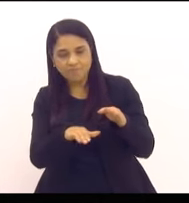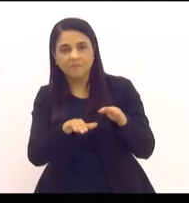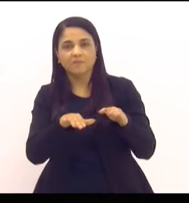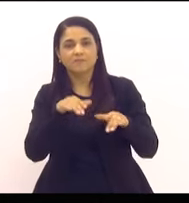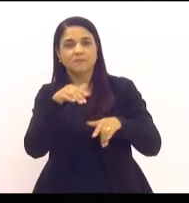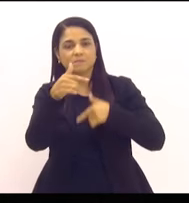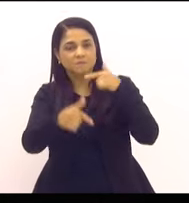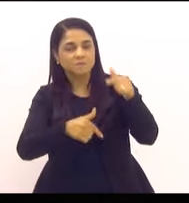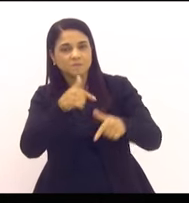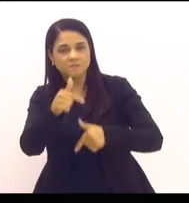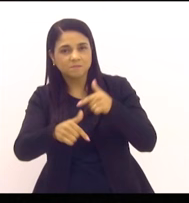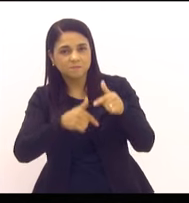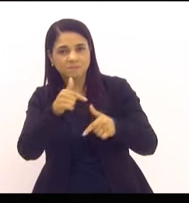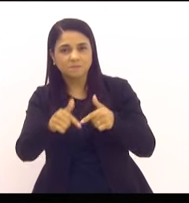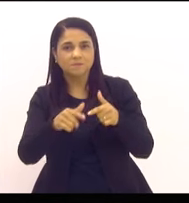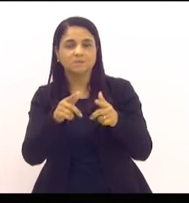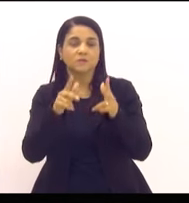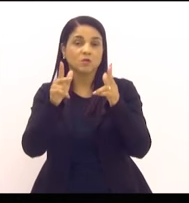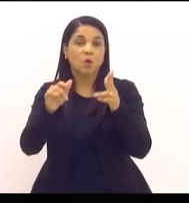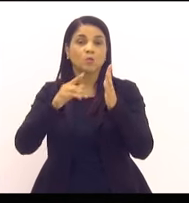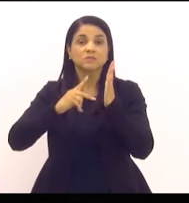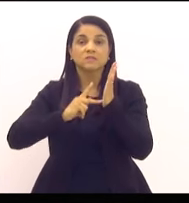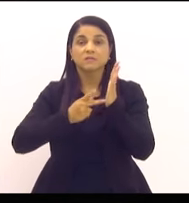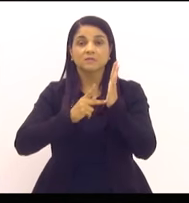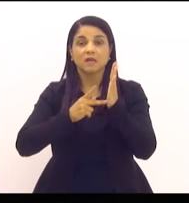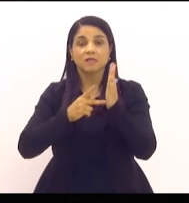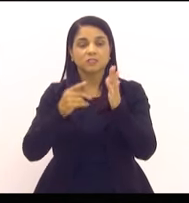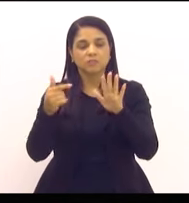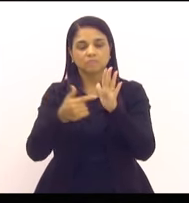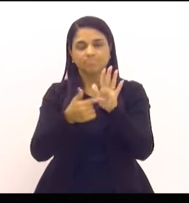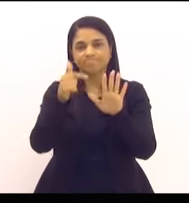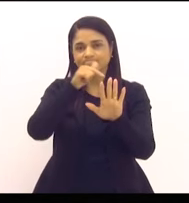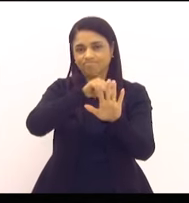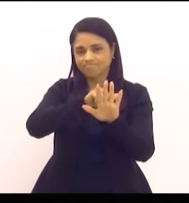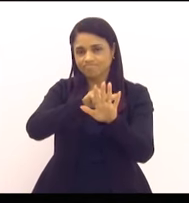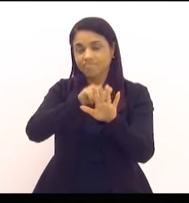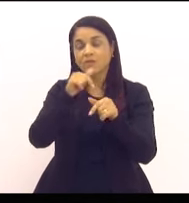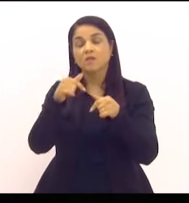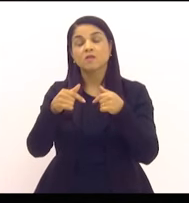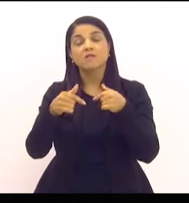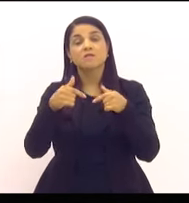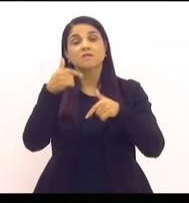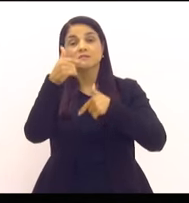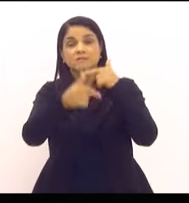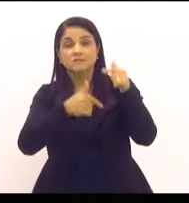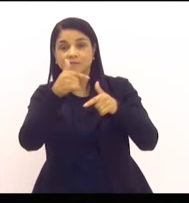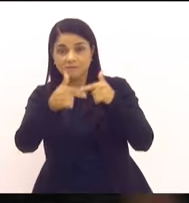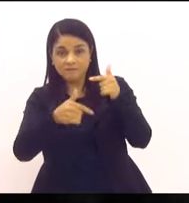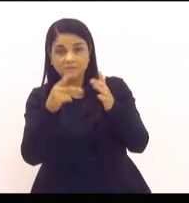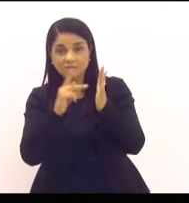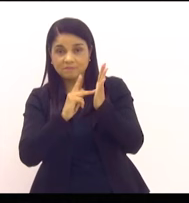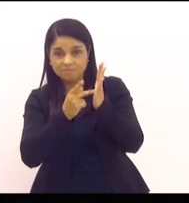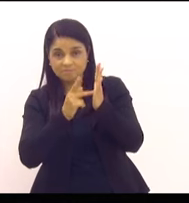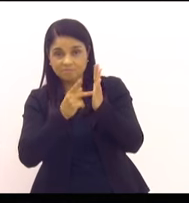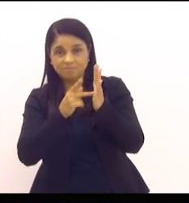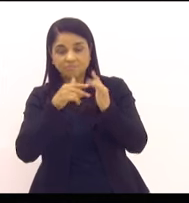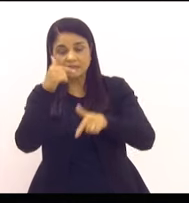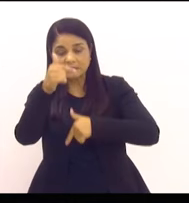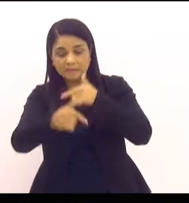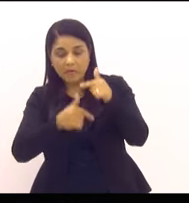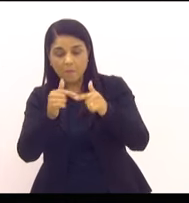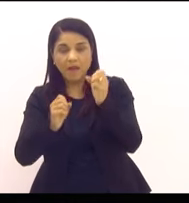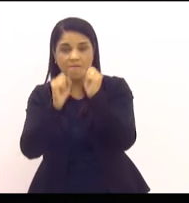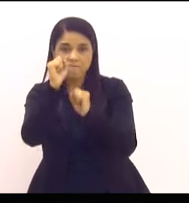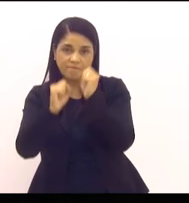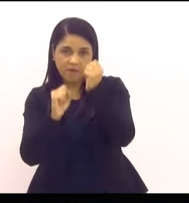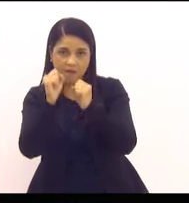quem está no chão da fábrica. Isso é não valorizar aquele que deve ser o melhor retrato da Polícia Civil, que